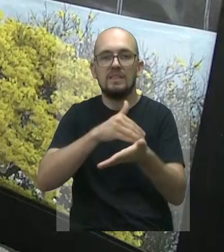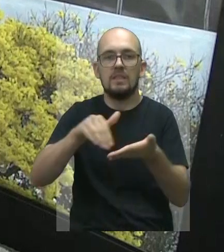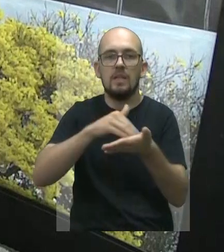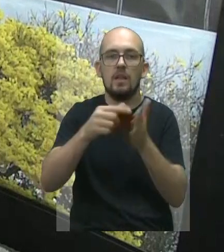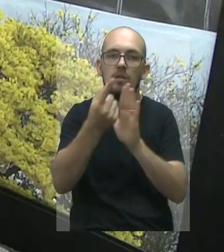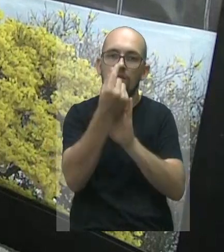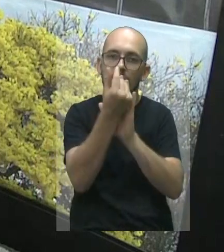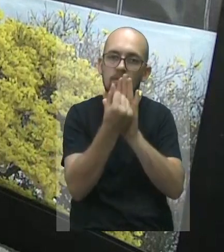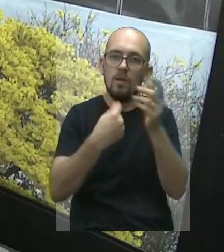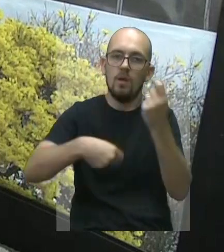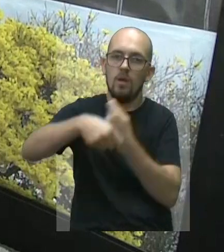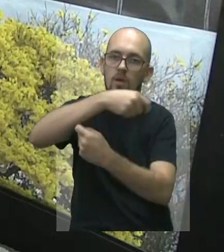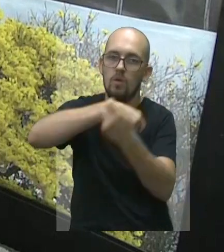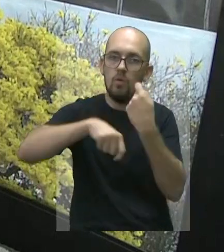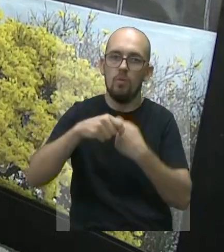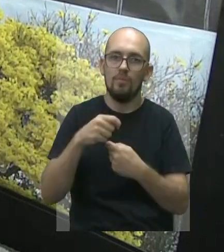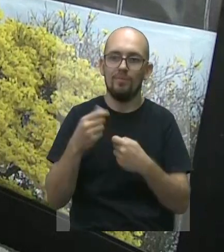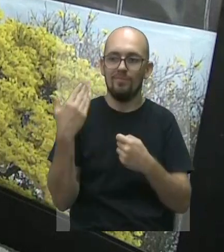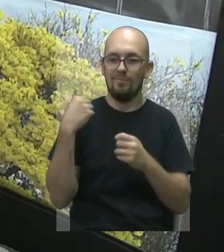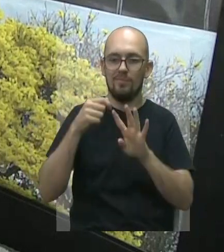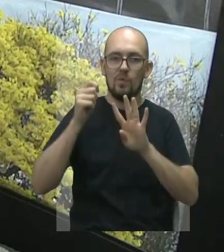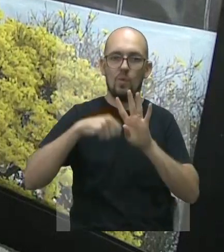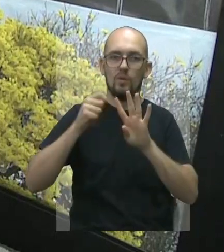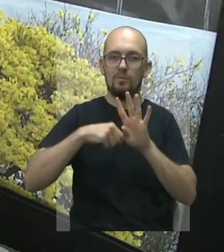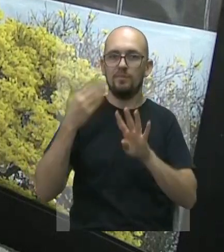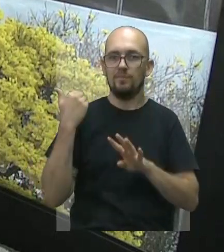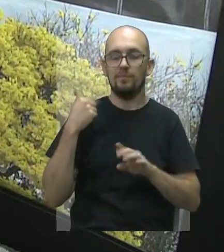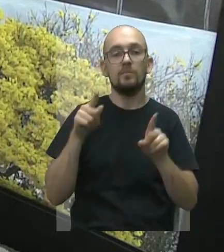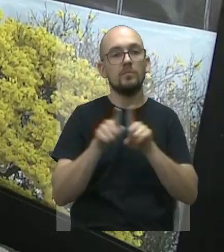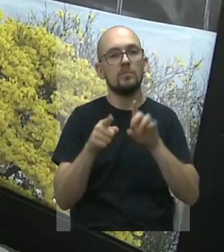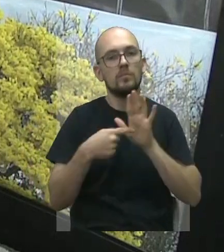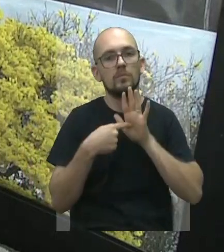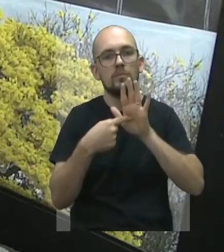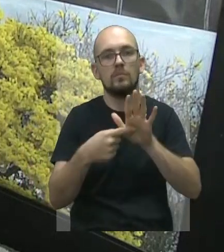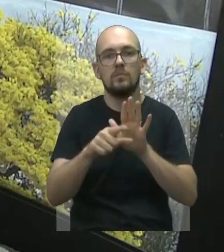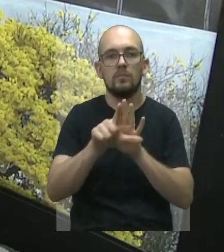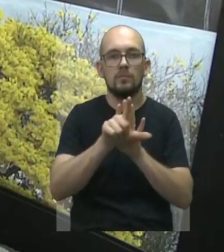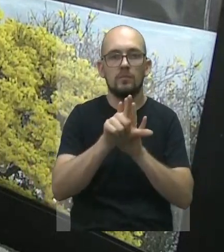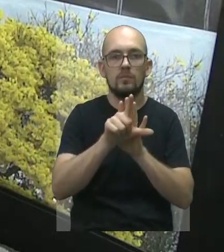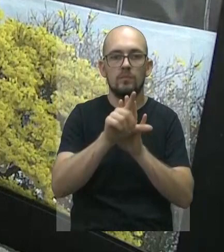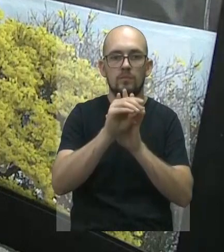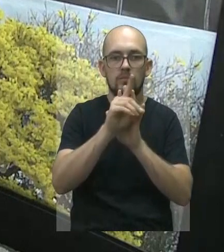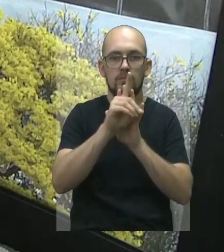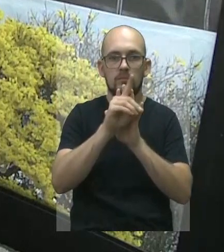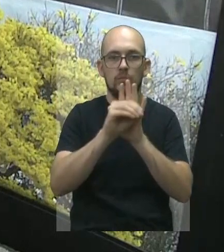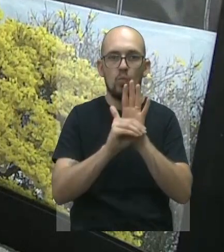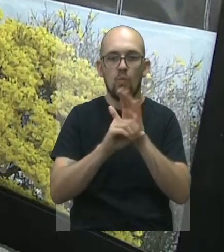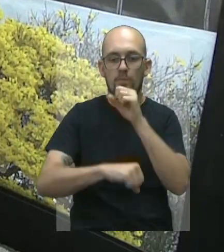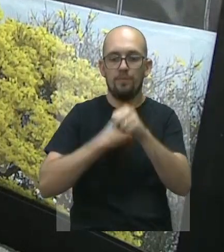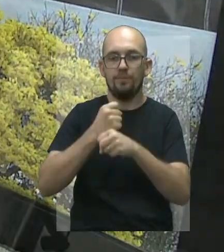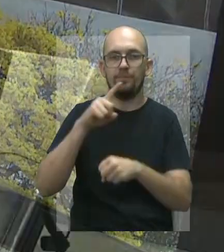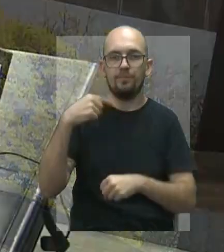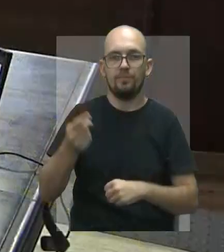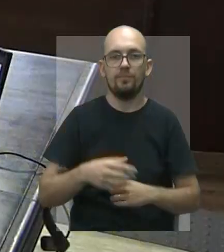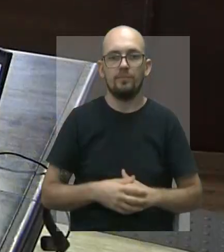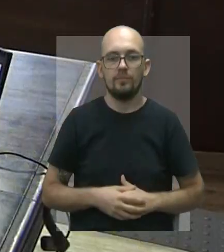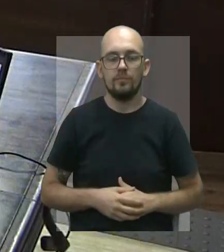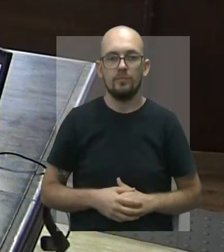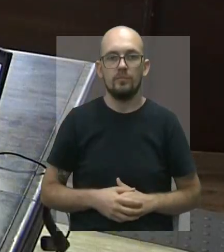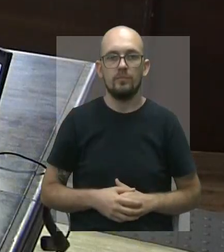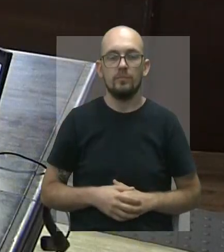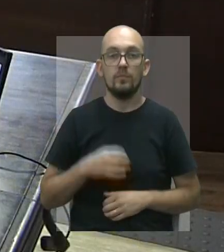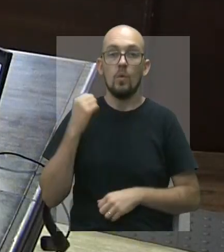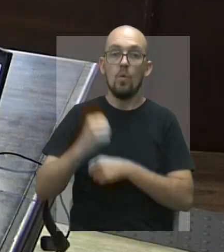prestar contas do último quadrimestre e também apresentar a lei orçamentária do próximo ano. No ano